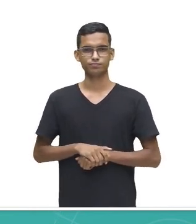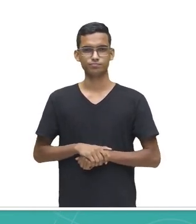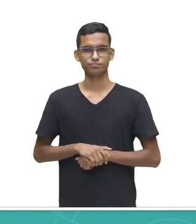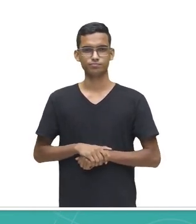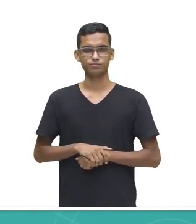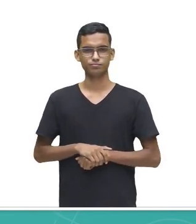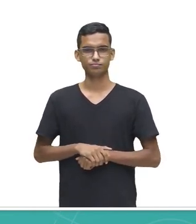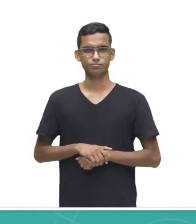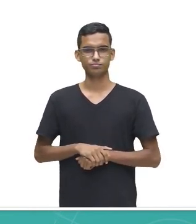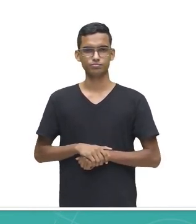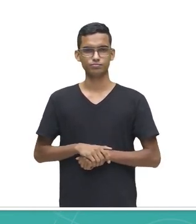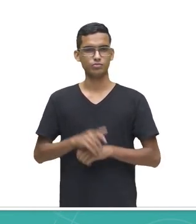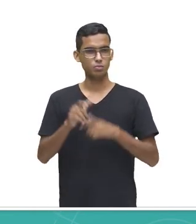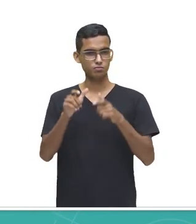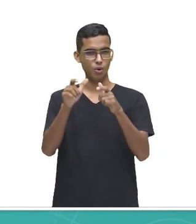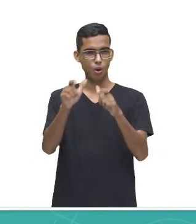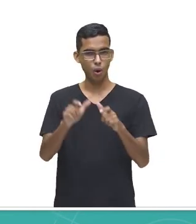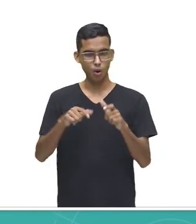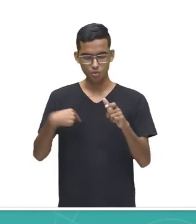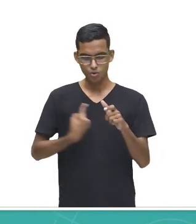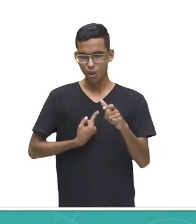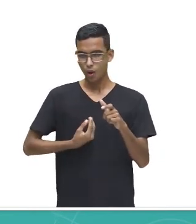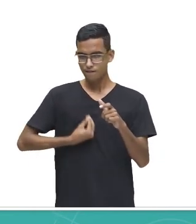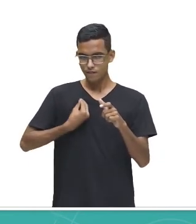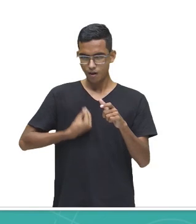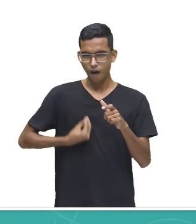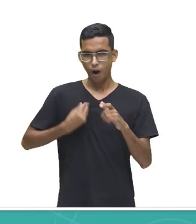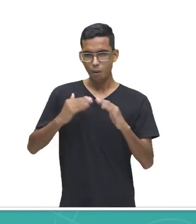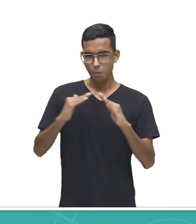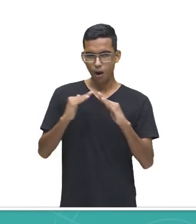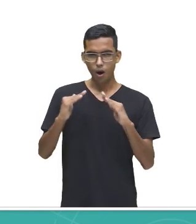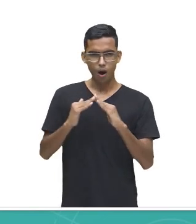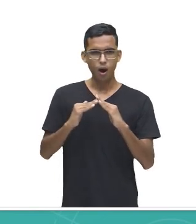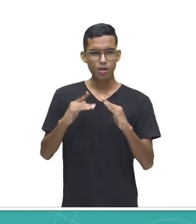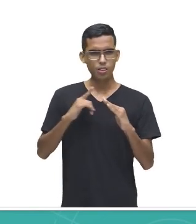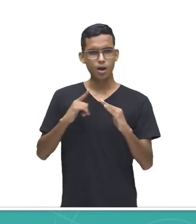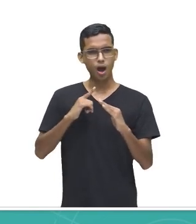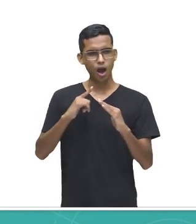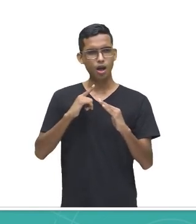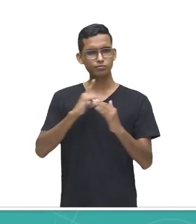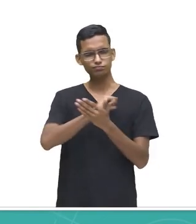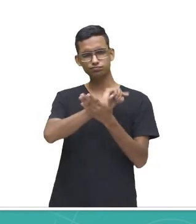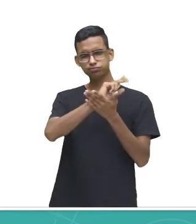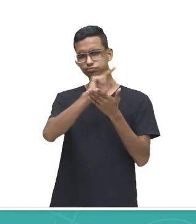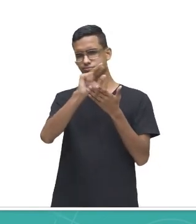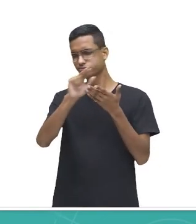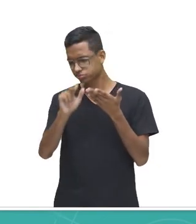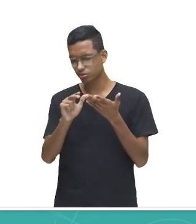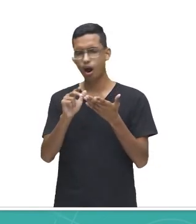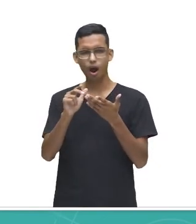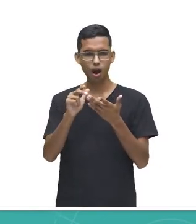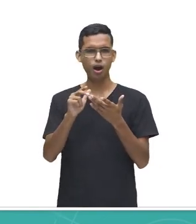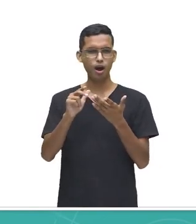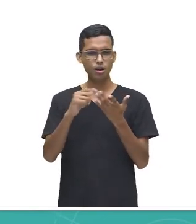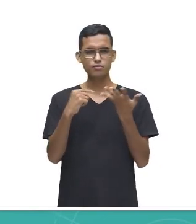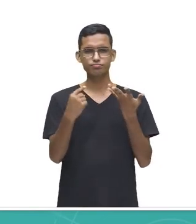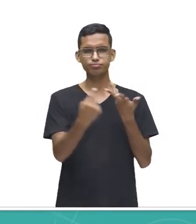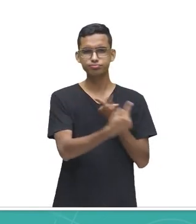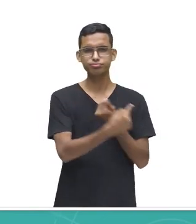No local onde nós vivemos, há várias manifestações do fenômeno religioso. Vamos ver